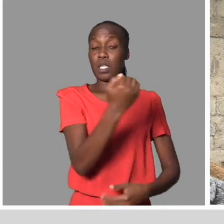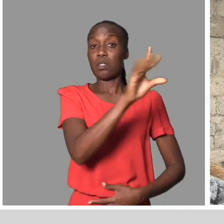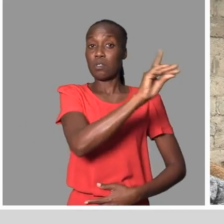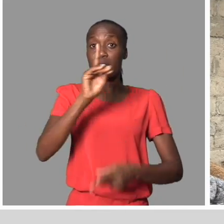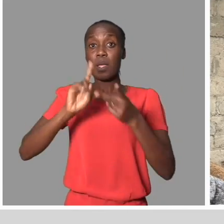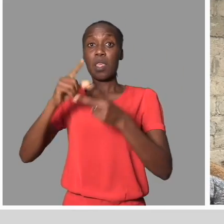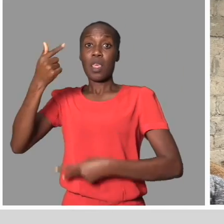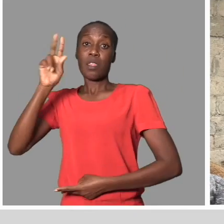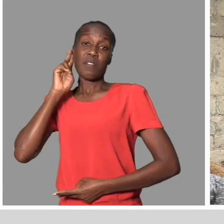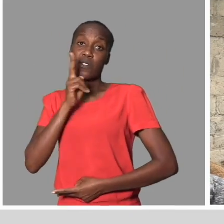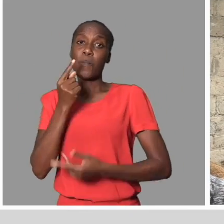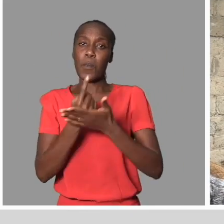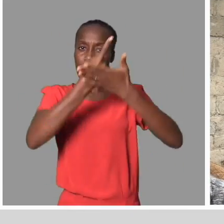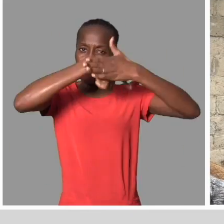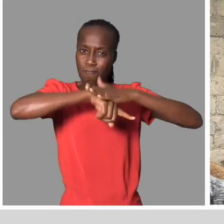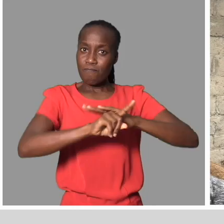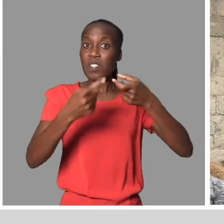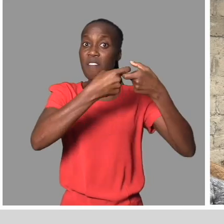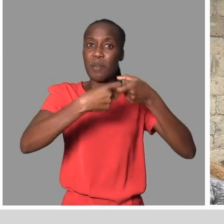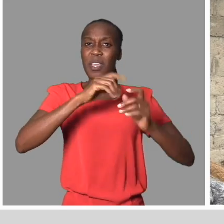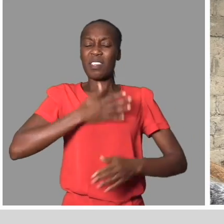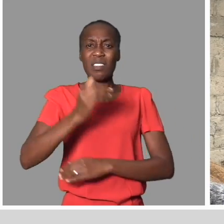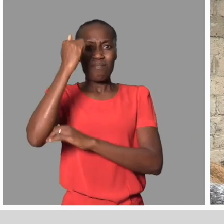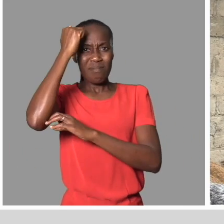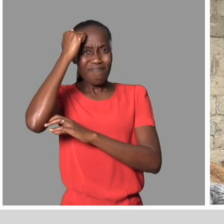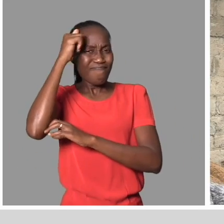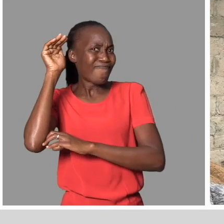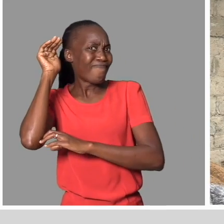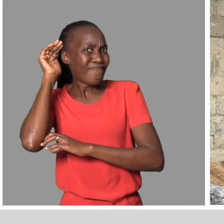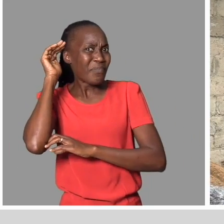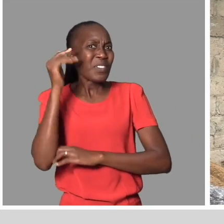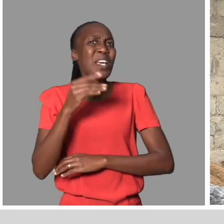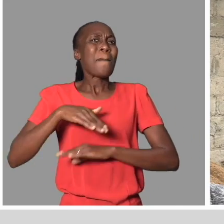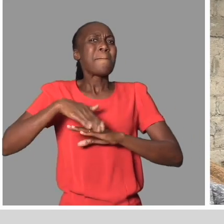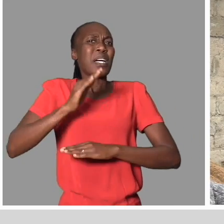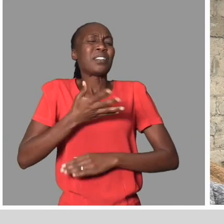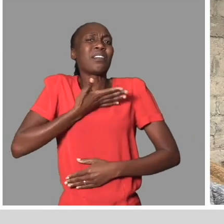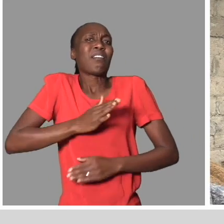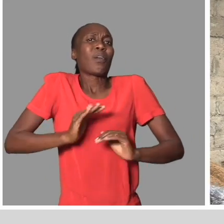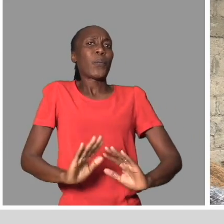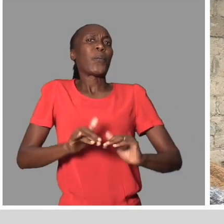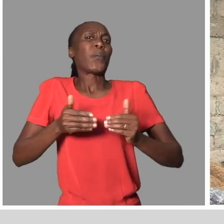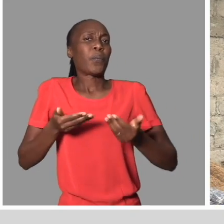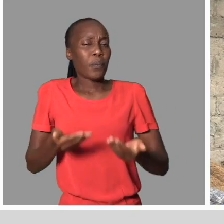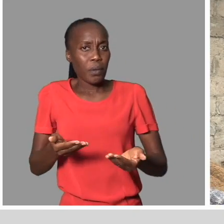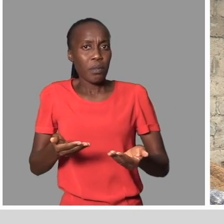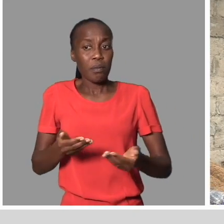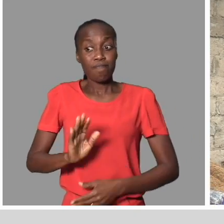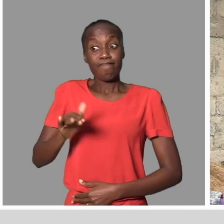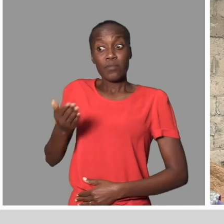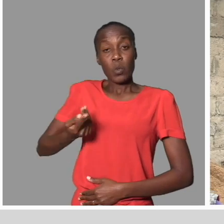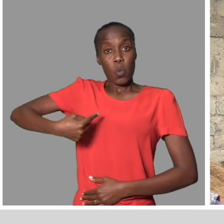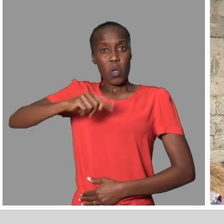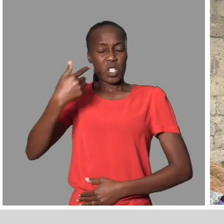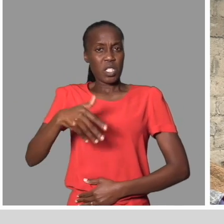sempre bom aproximar-nos de cada família e tentar perceber de perto quais são as reais necessidades. Então, em